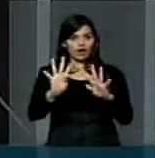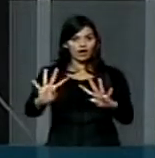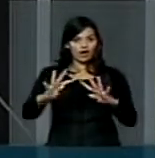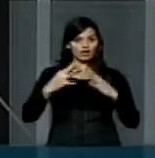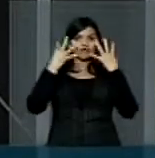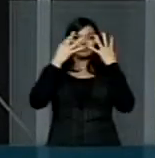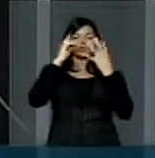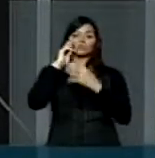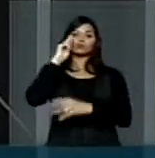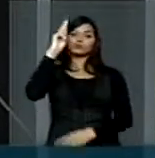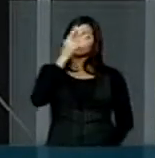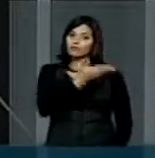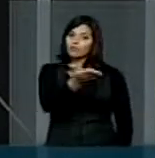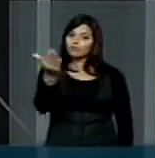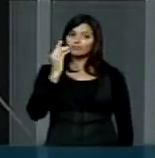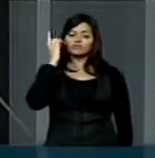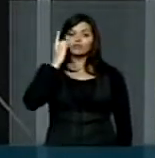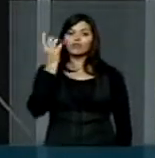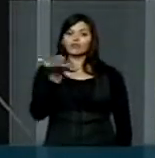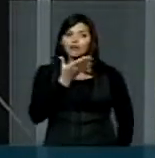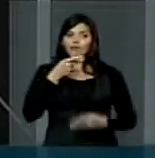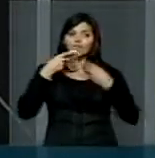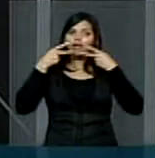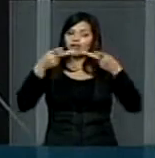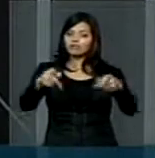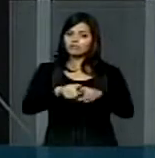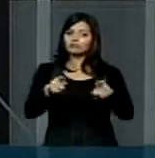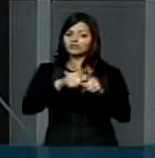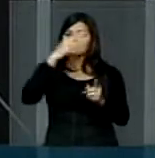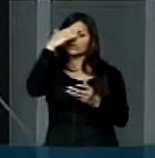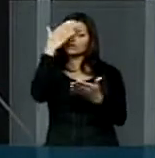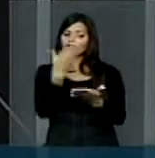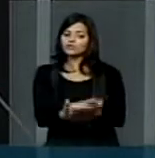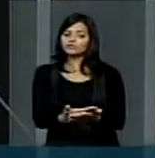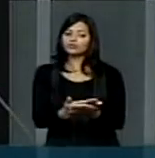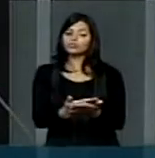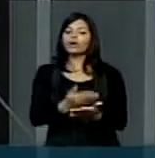atenção de Vossas Excelências e quero dizer que acredito,